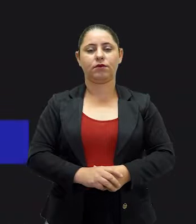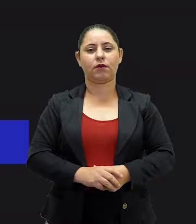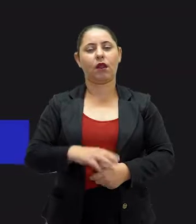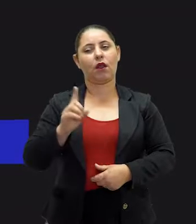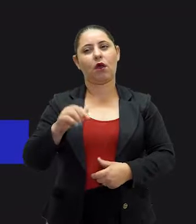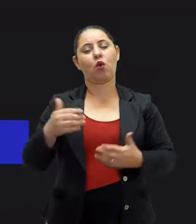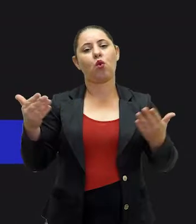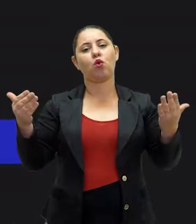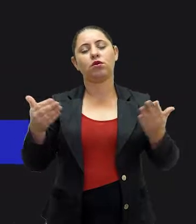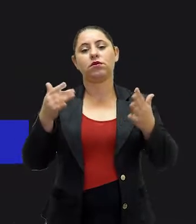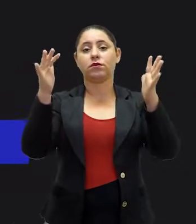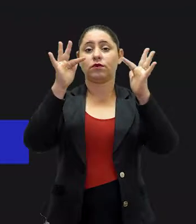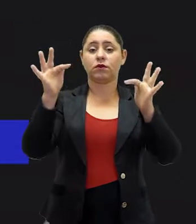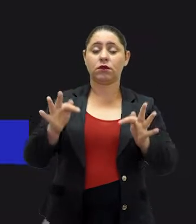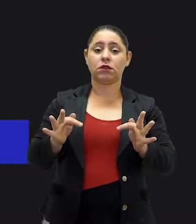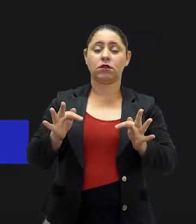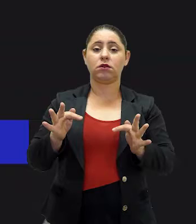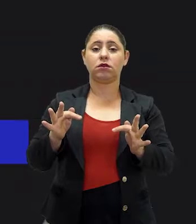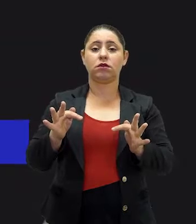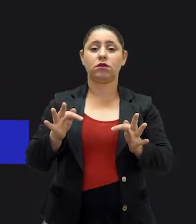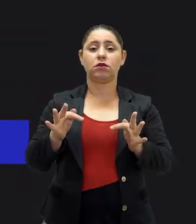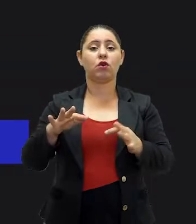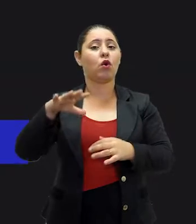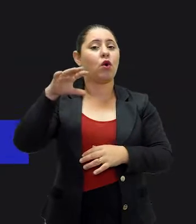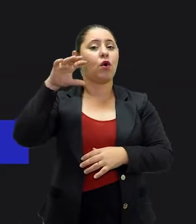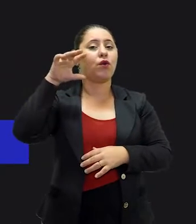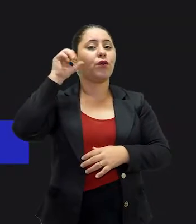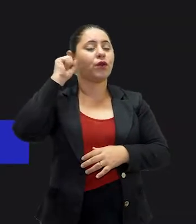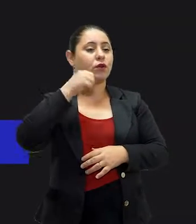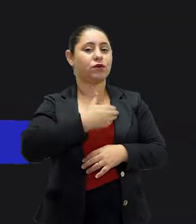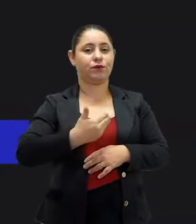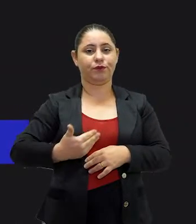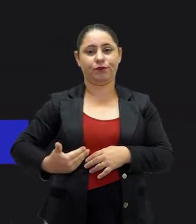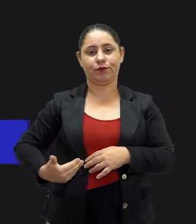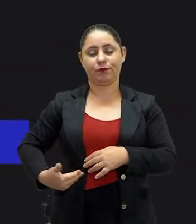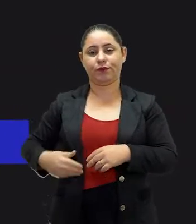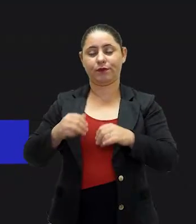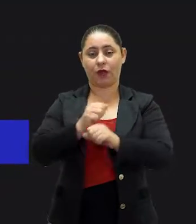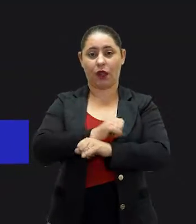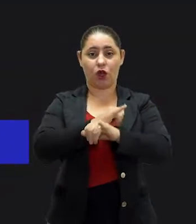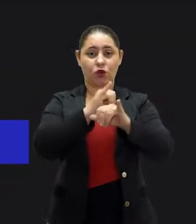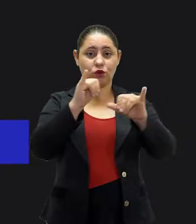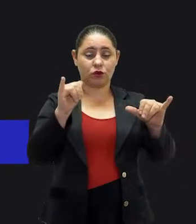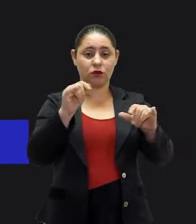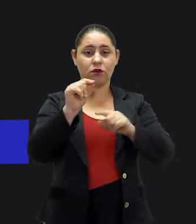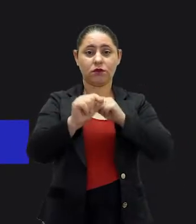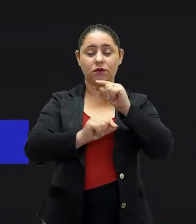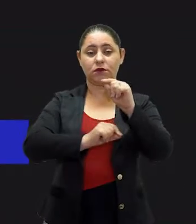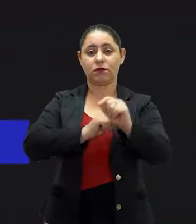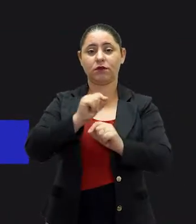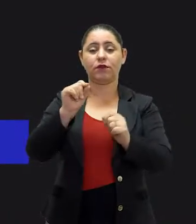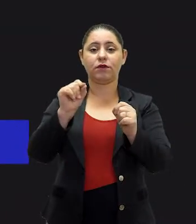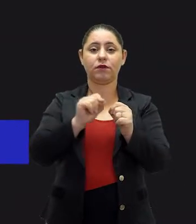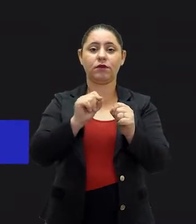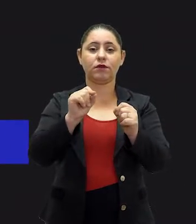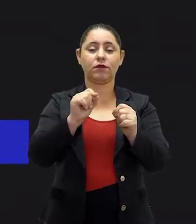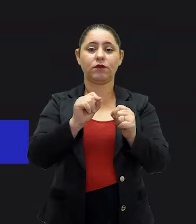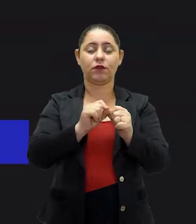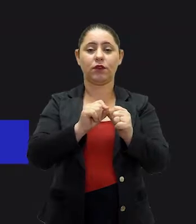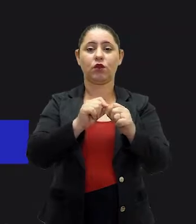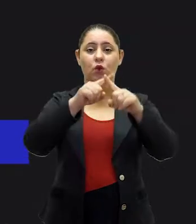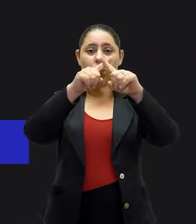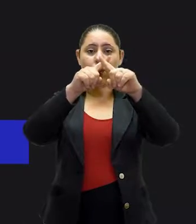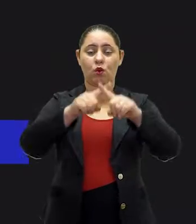Trago aqui hoje, muito feliz, né, de ouvir aqui o nosso governador anunciar que será feito um